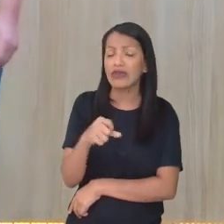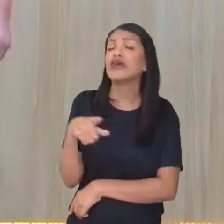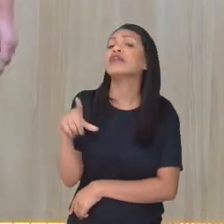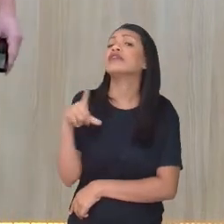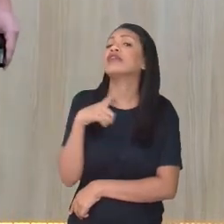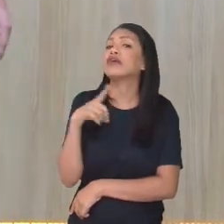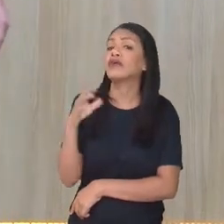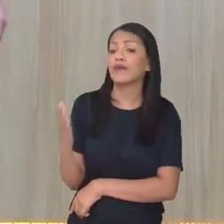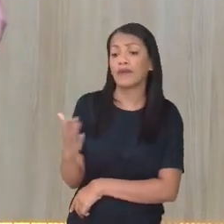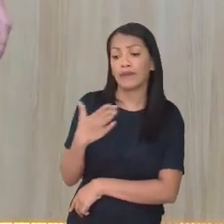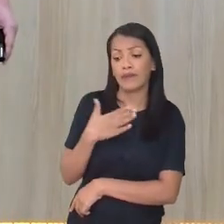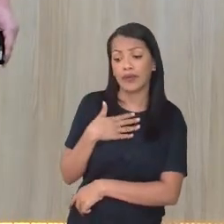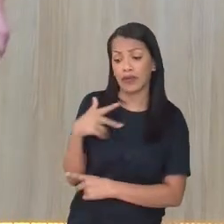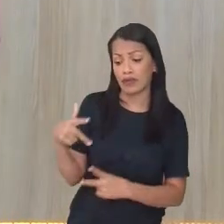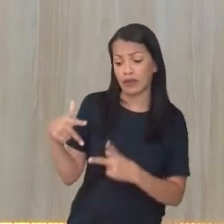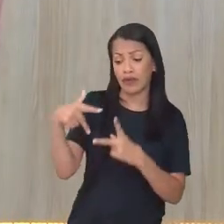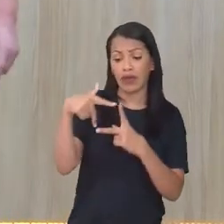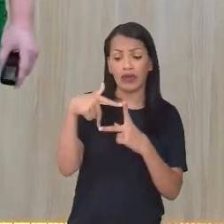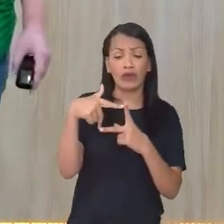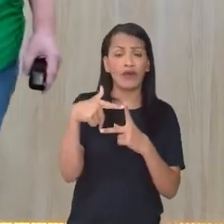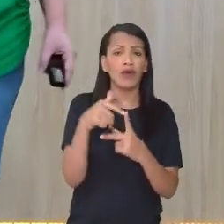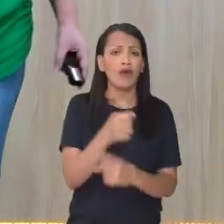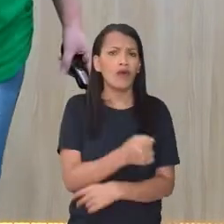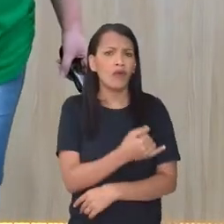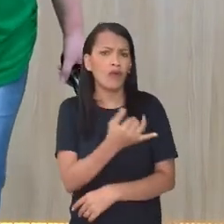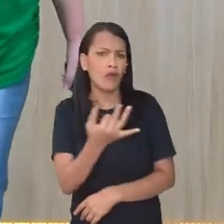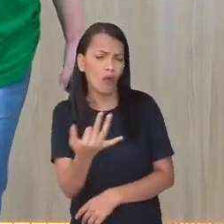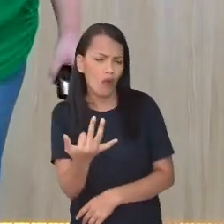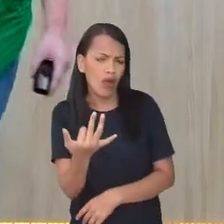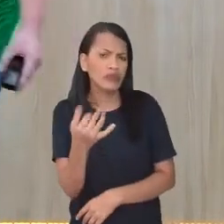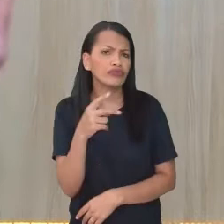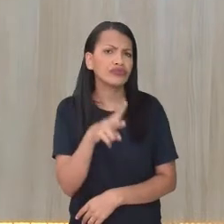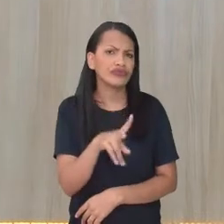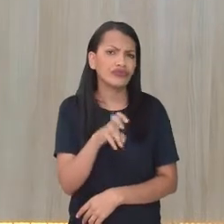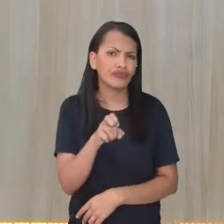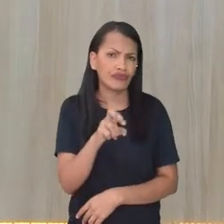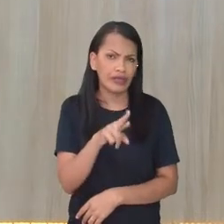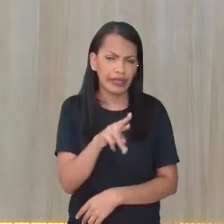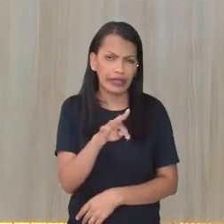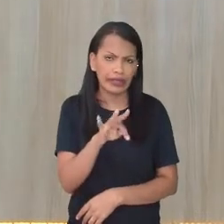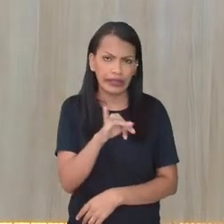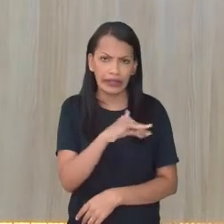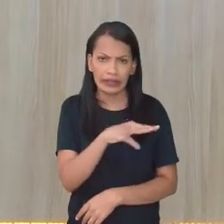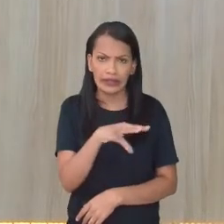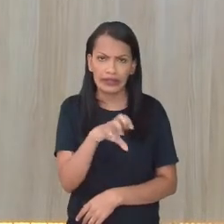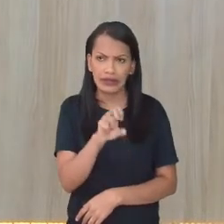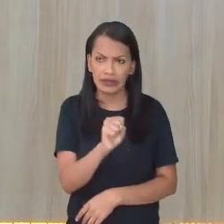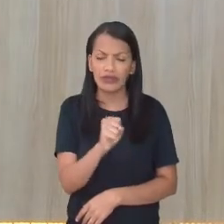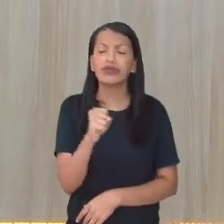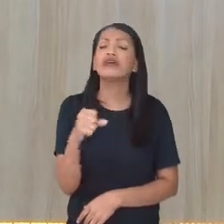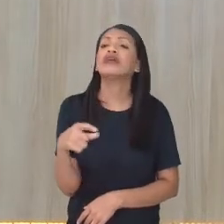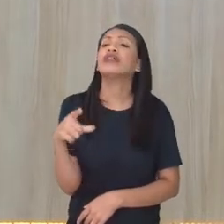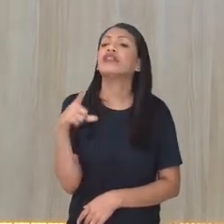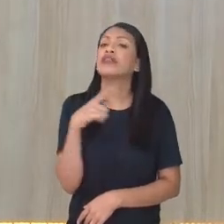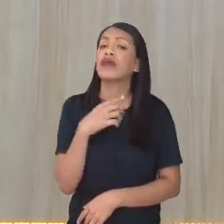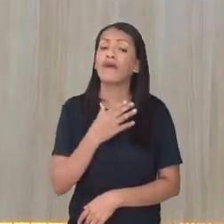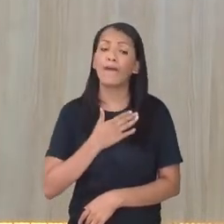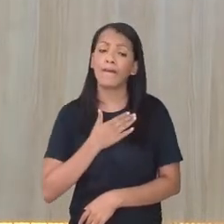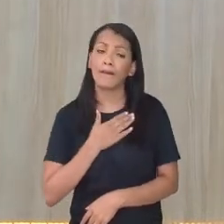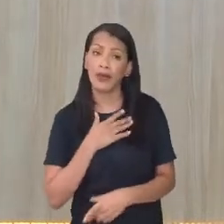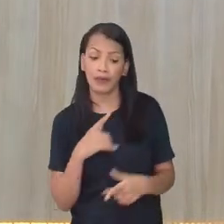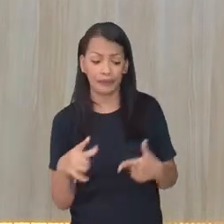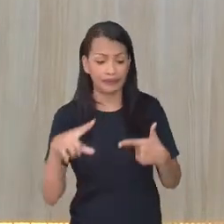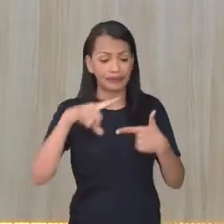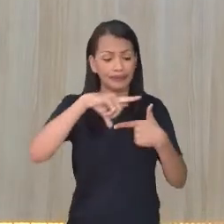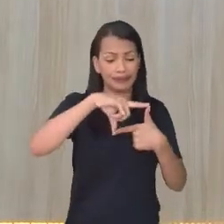e quantos vértices tem o meu retângulo. Lembrando que vértice é